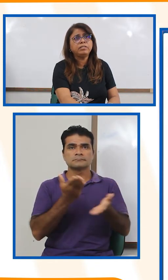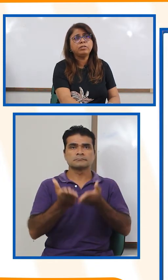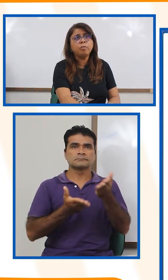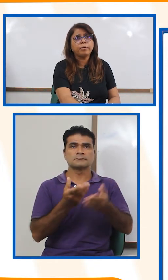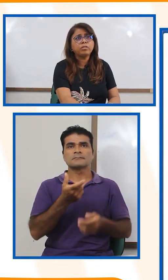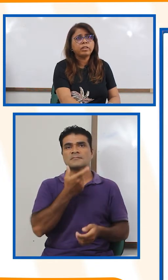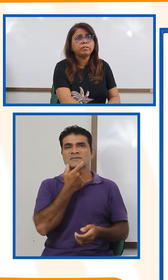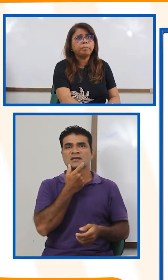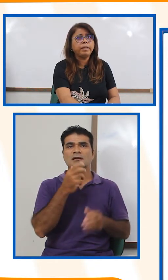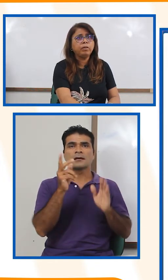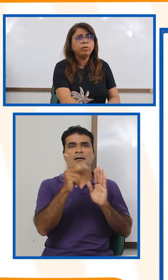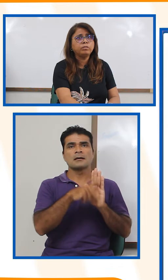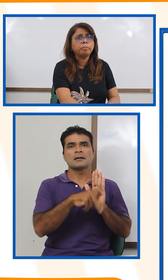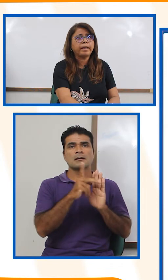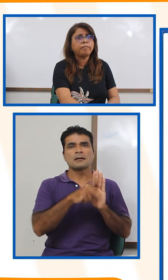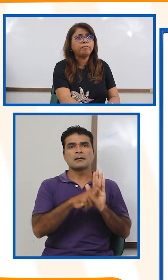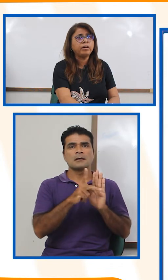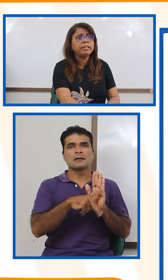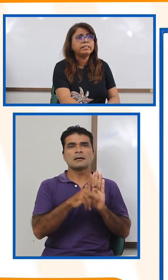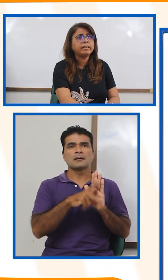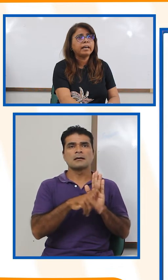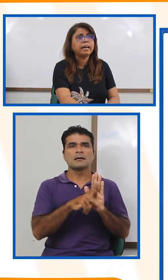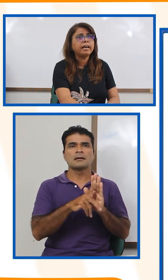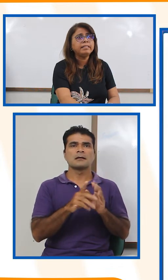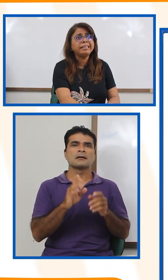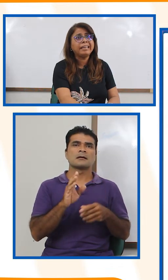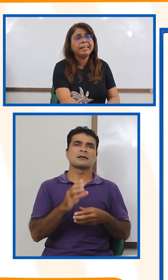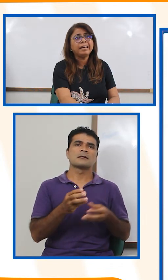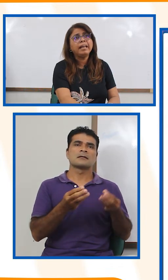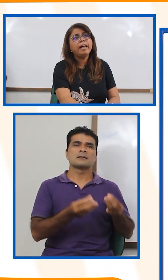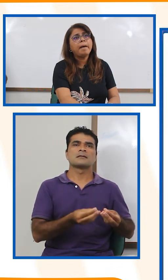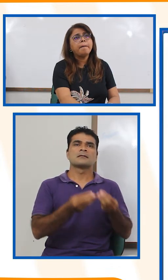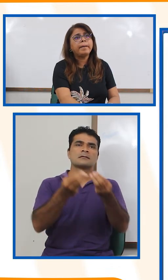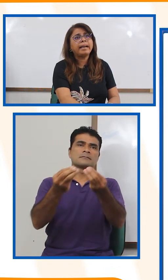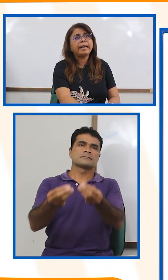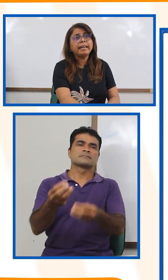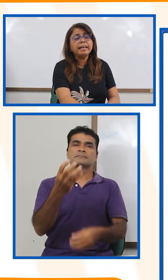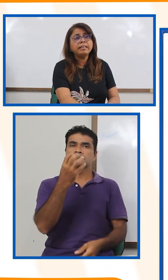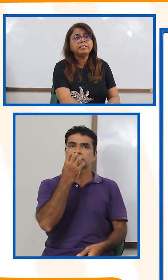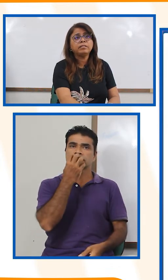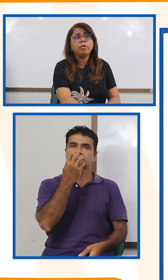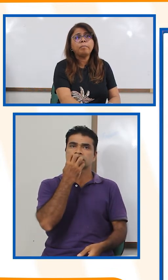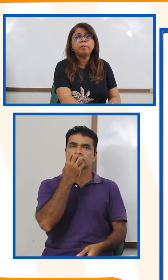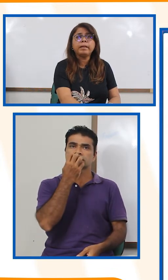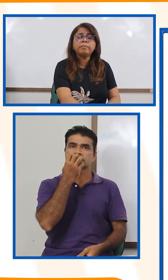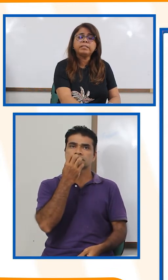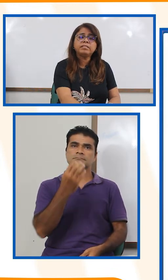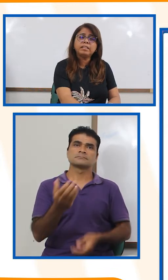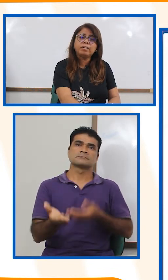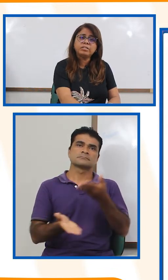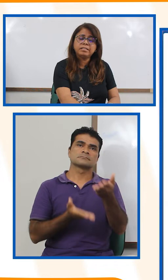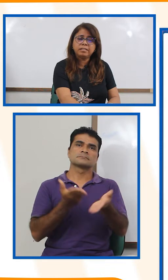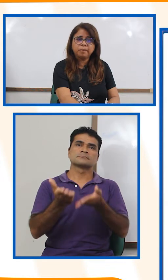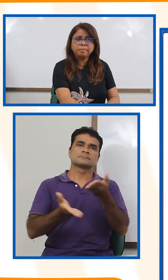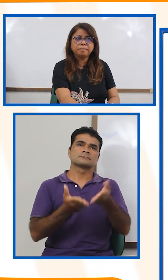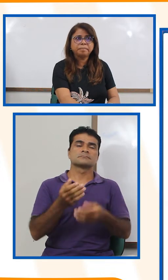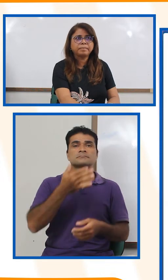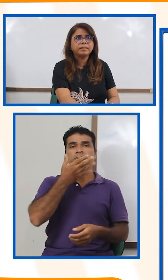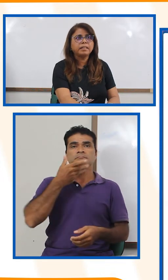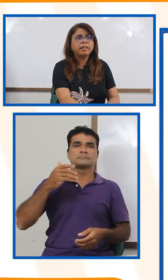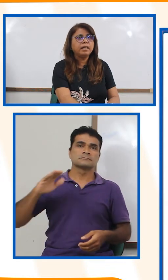britânica iniciou um projeto piloto para fornecer cães guia para crianças com problemas de